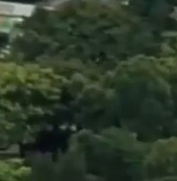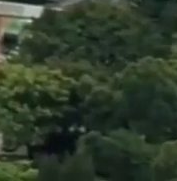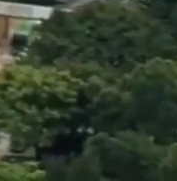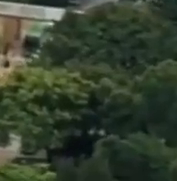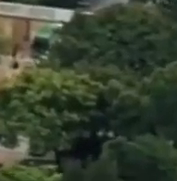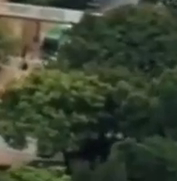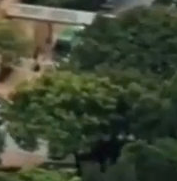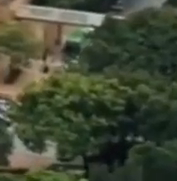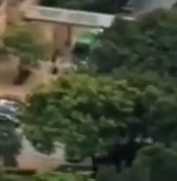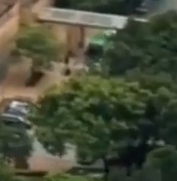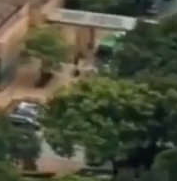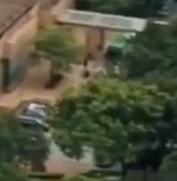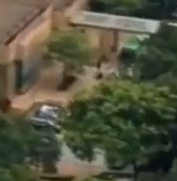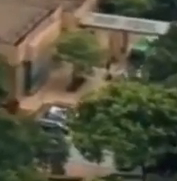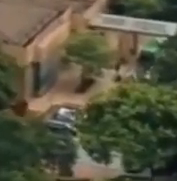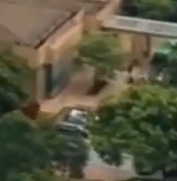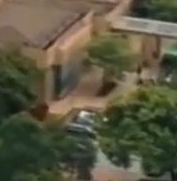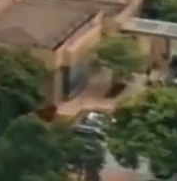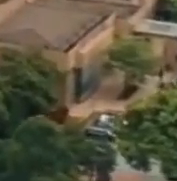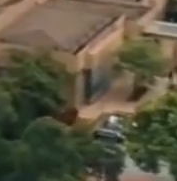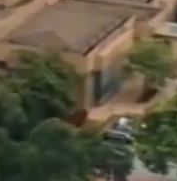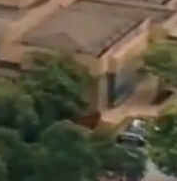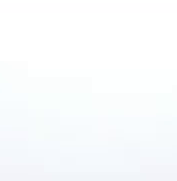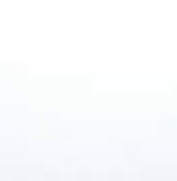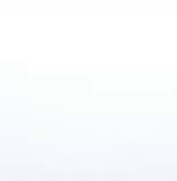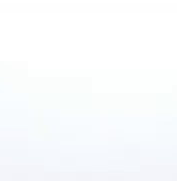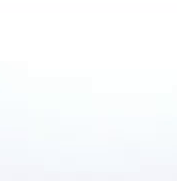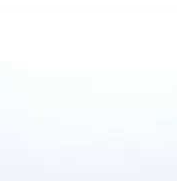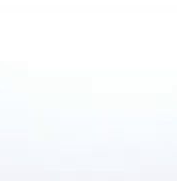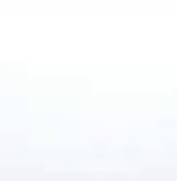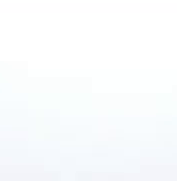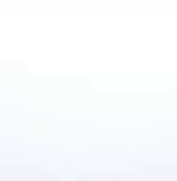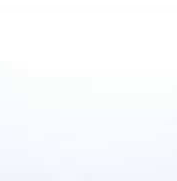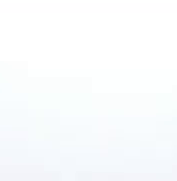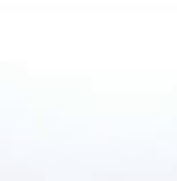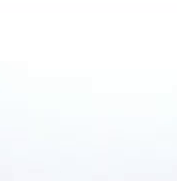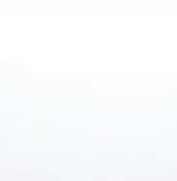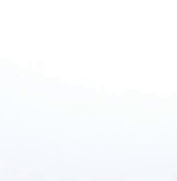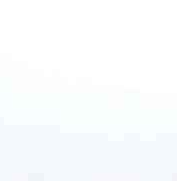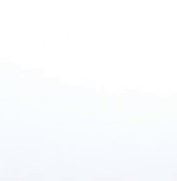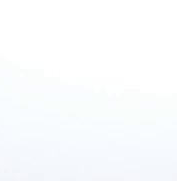somos a rua always queremos muito te conhecer também